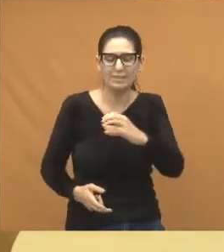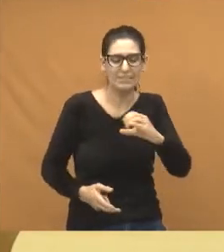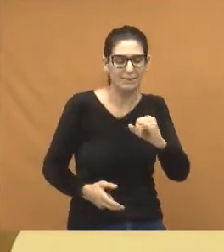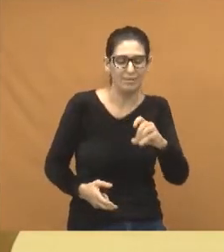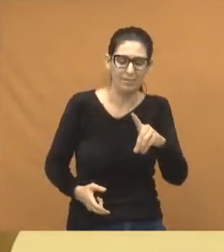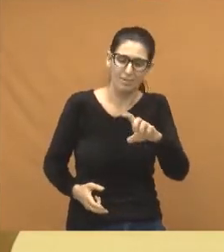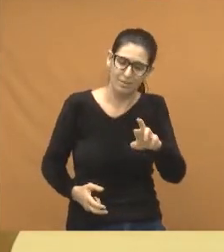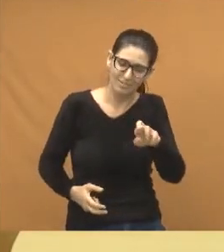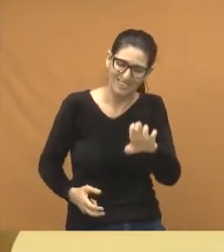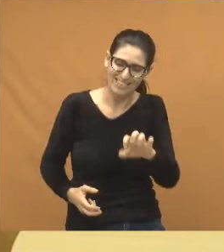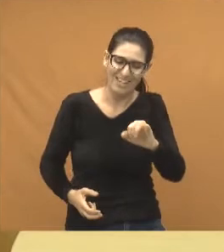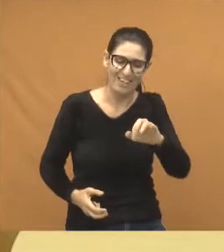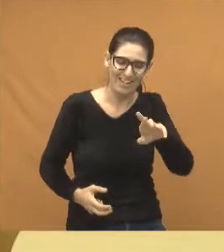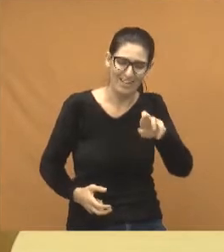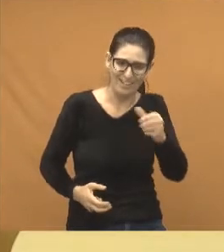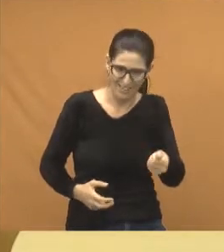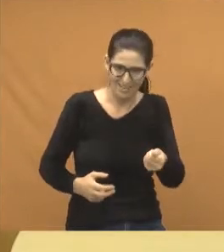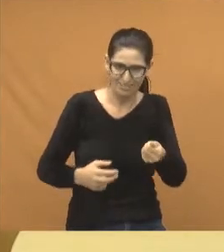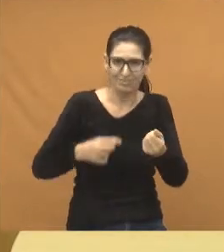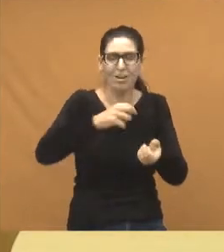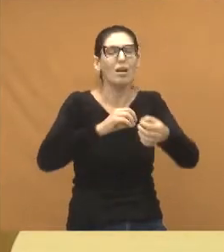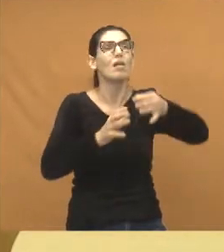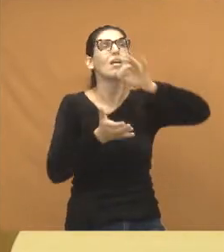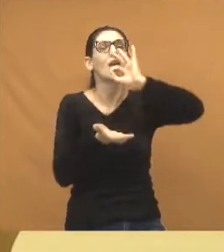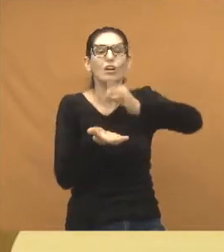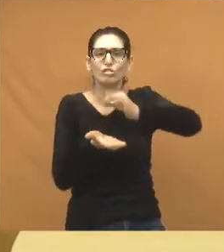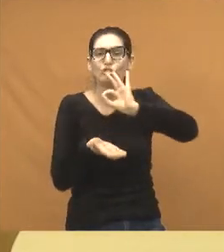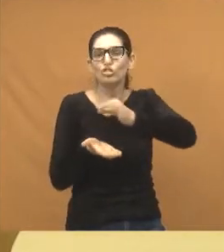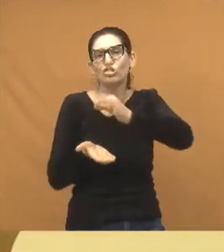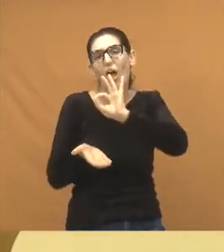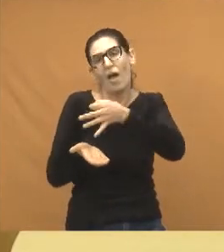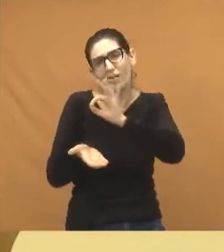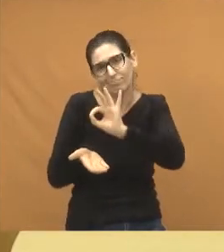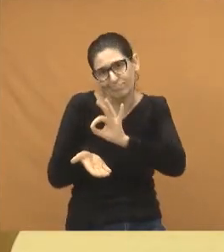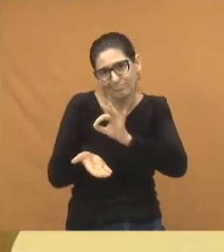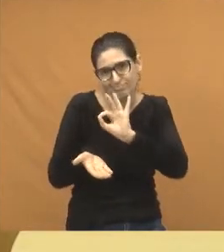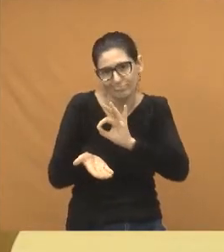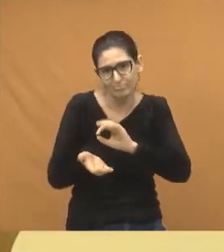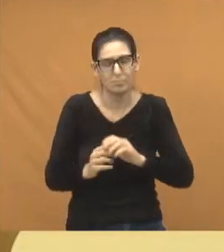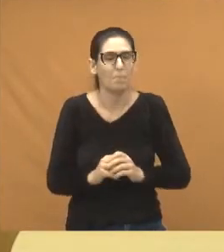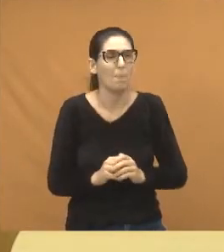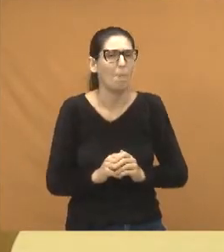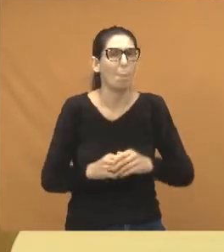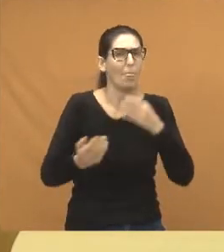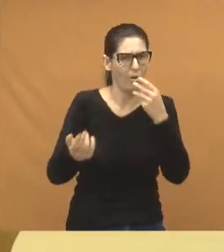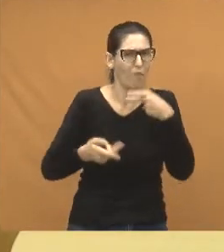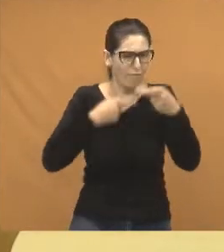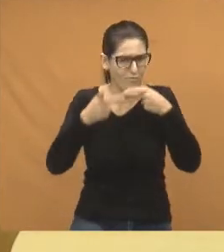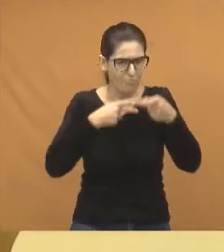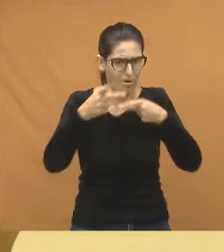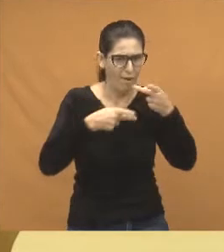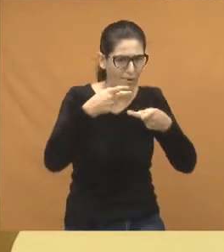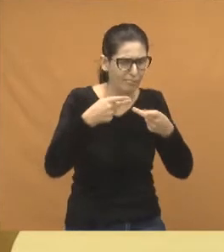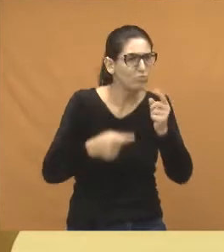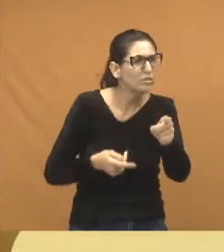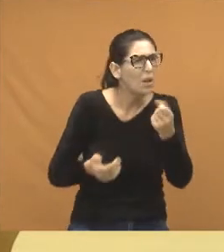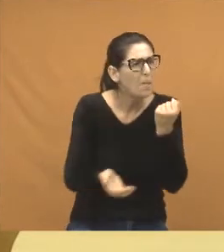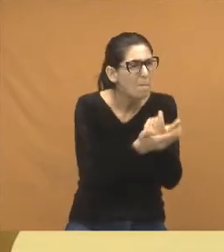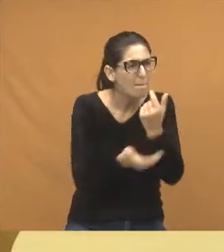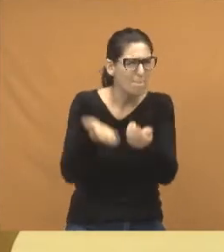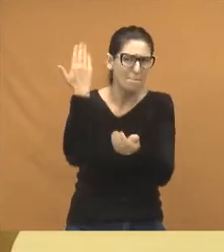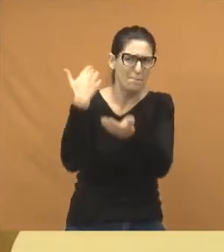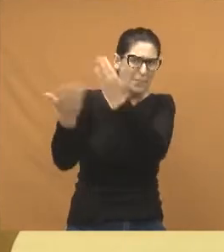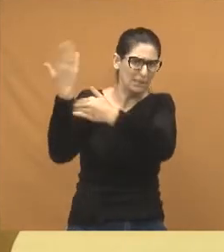trem. Mas quantas vezes eu falava para os outros vereadores, vocês estão pagando convênio, já estão passada? Hoje eu vejo o vereador no